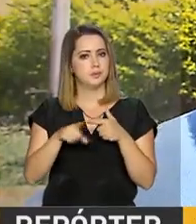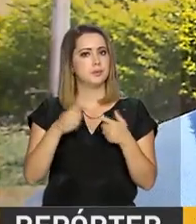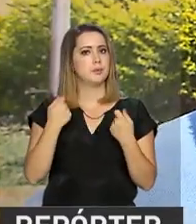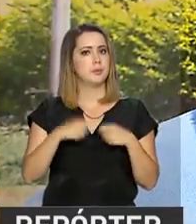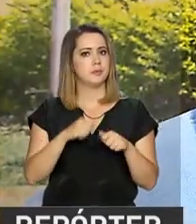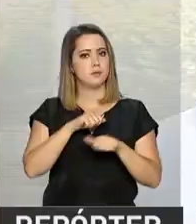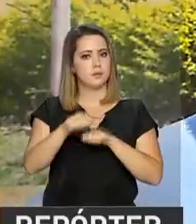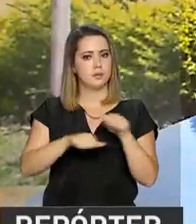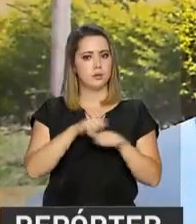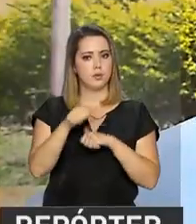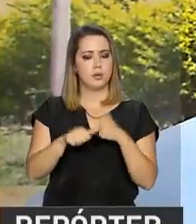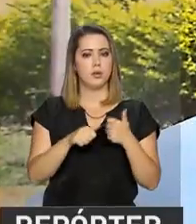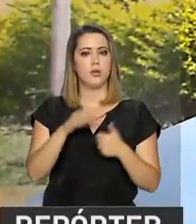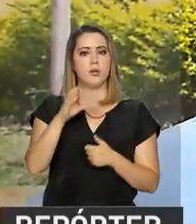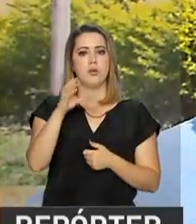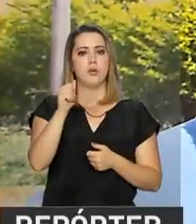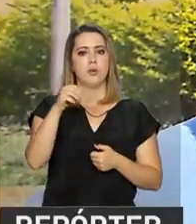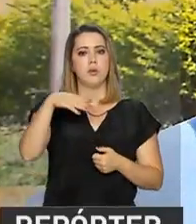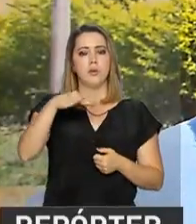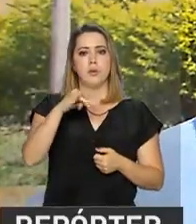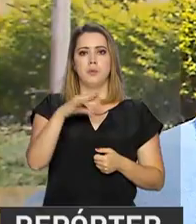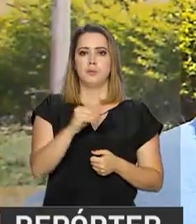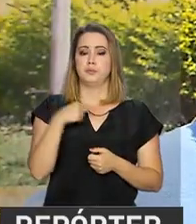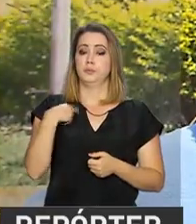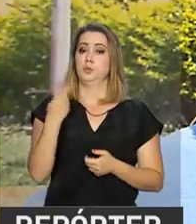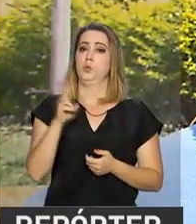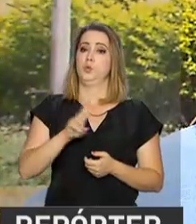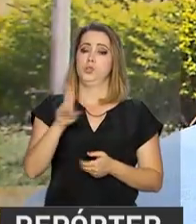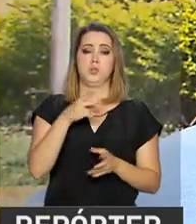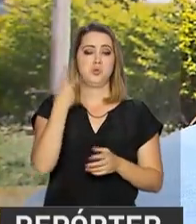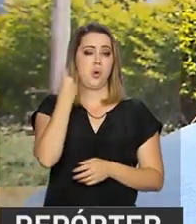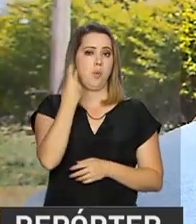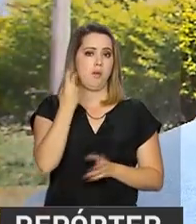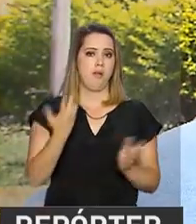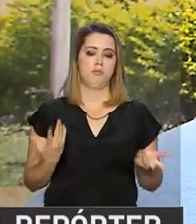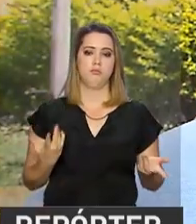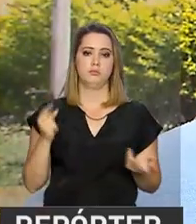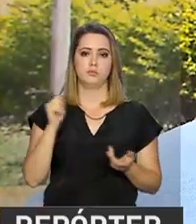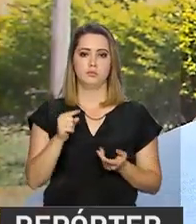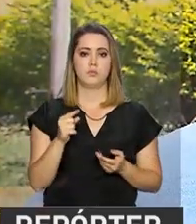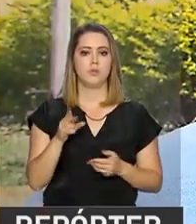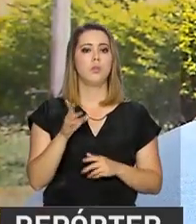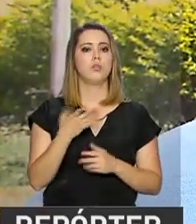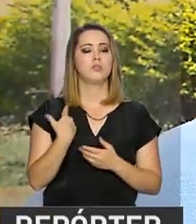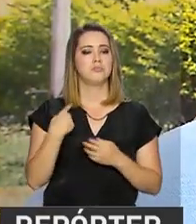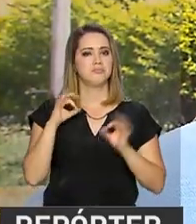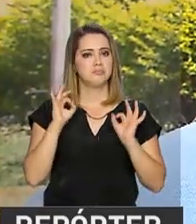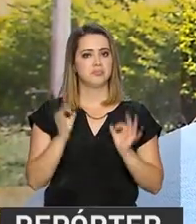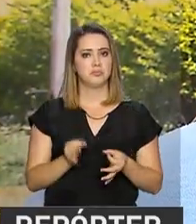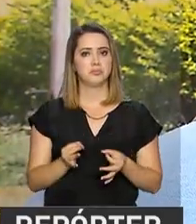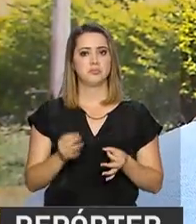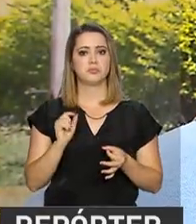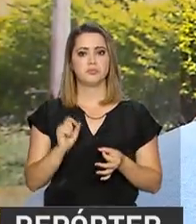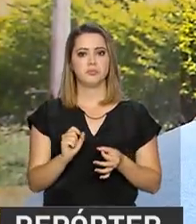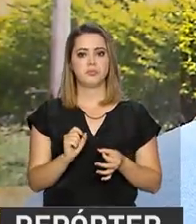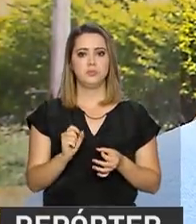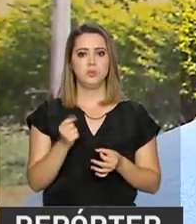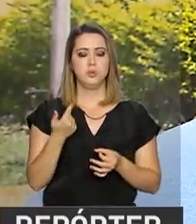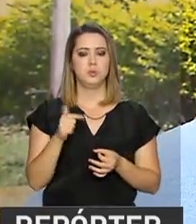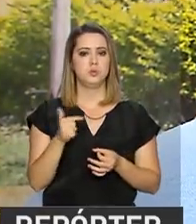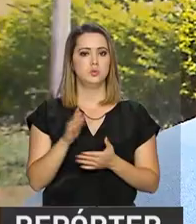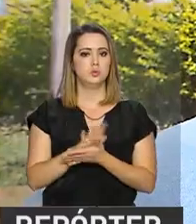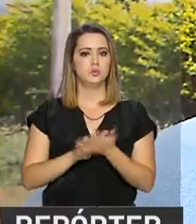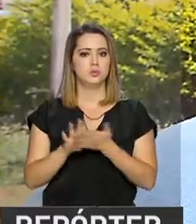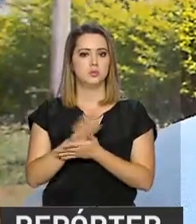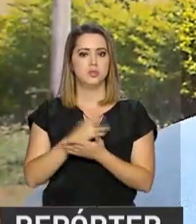câmbio e com isso eu tô utilizando o carro normalmente está funcionando perfeitamente não tenho